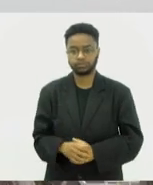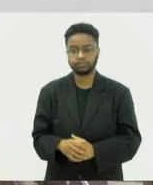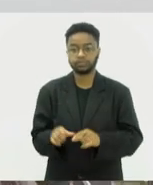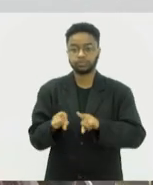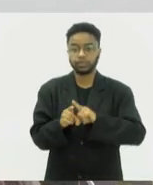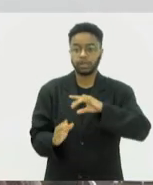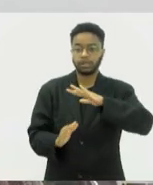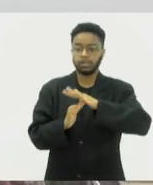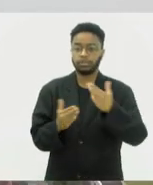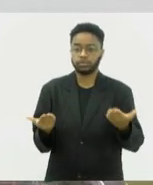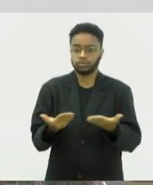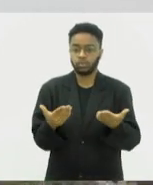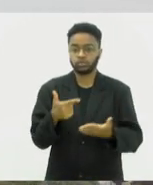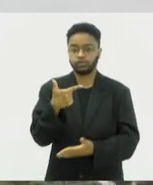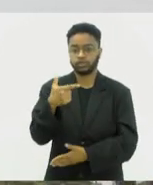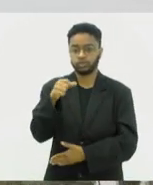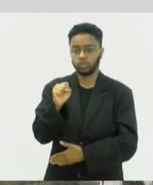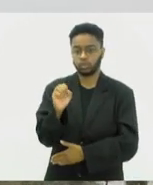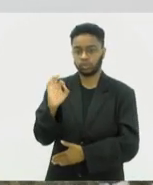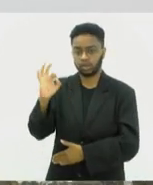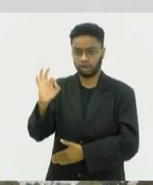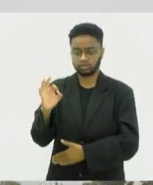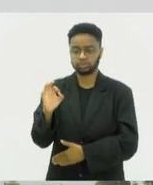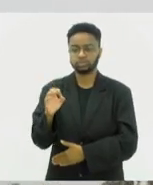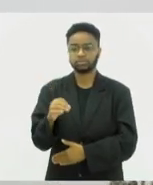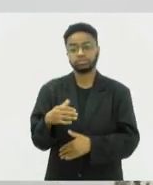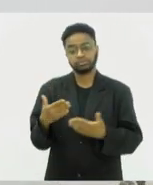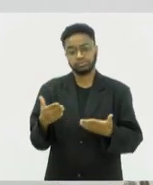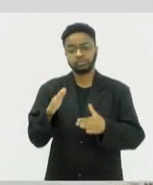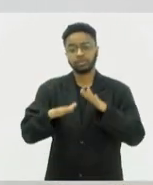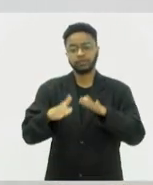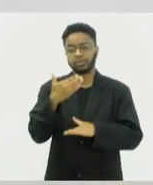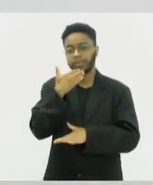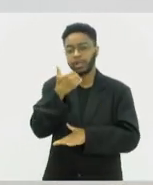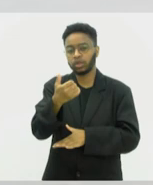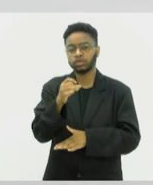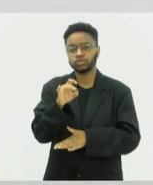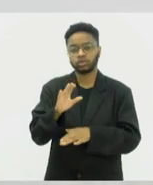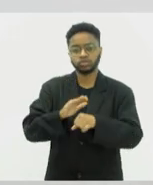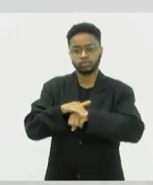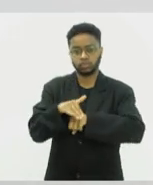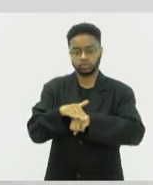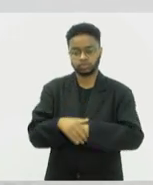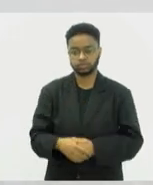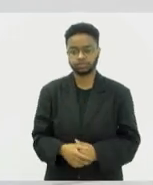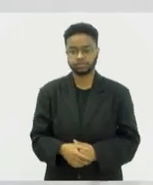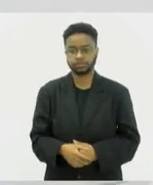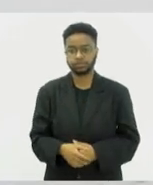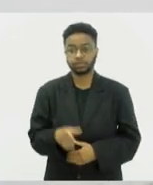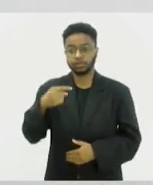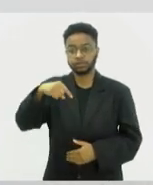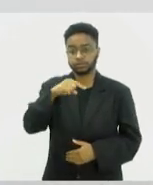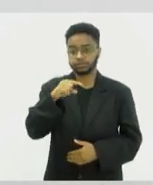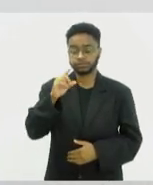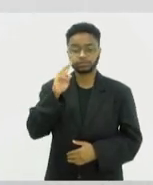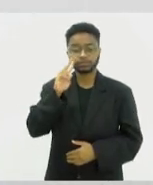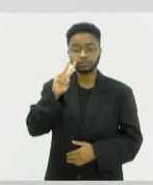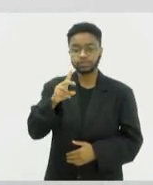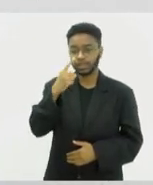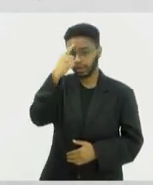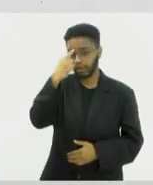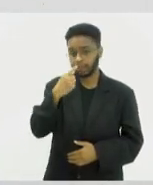máxima prevista para hoje é de 28 graus. O tempo só deve melhorar durante a noite. Aí você está vendo imagens